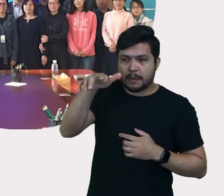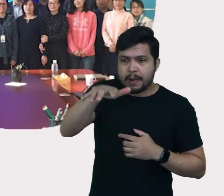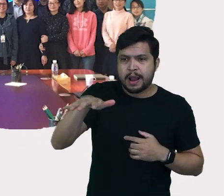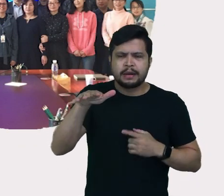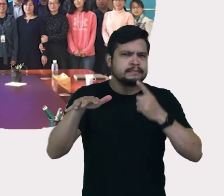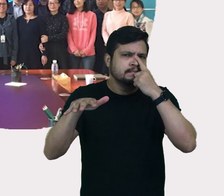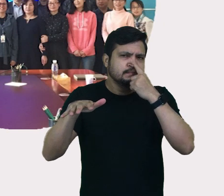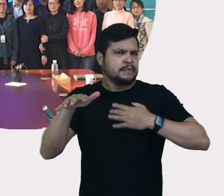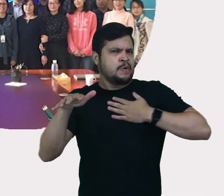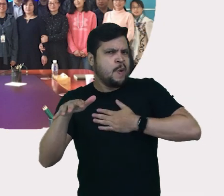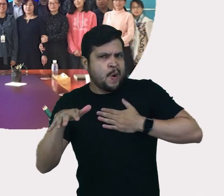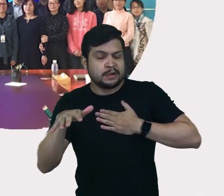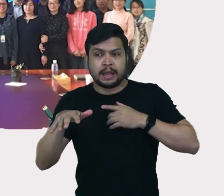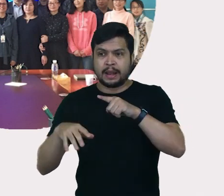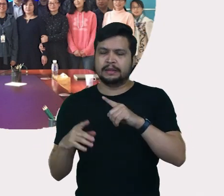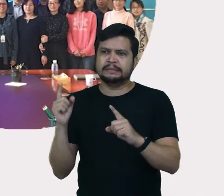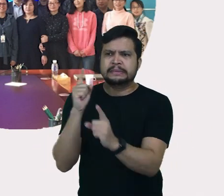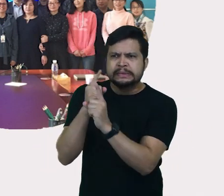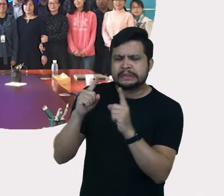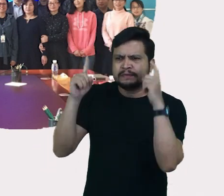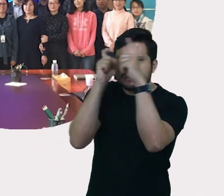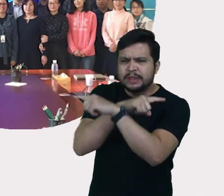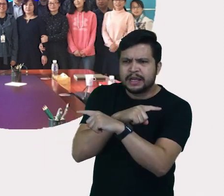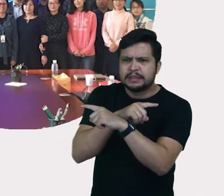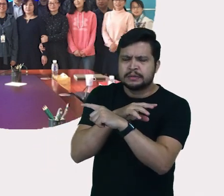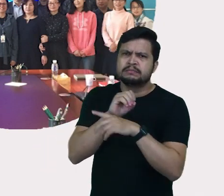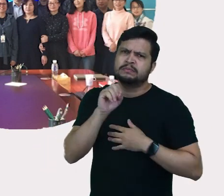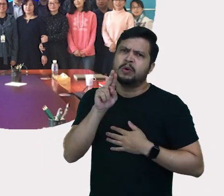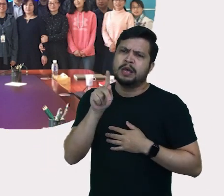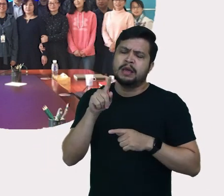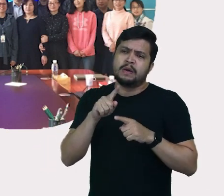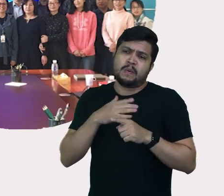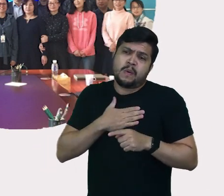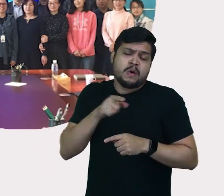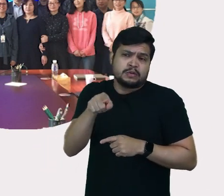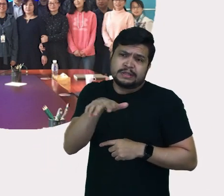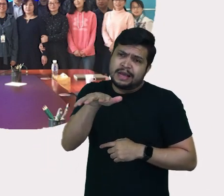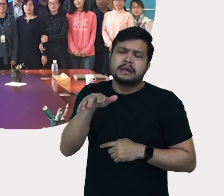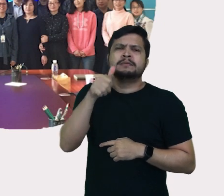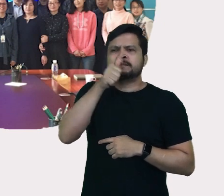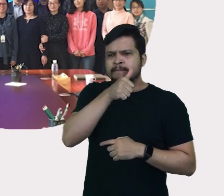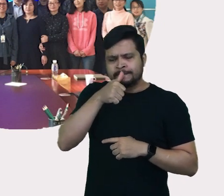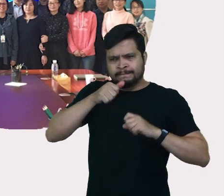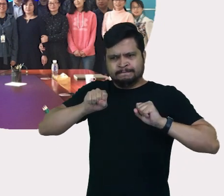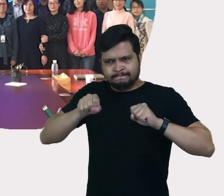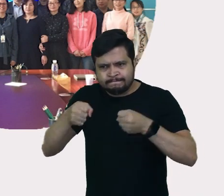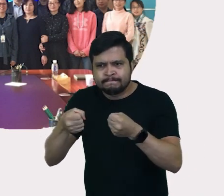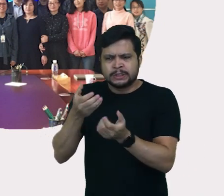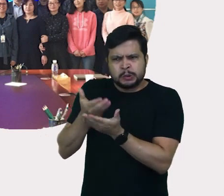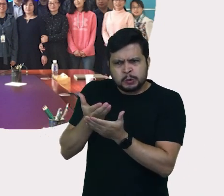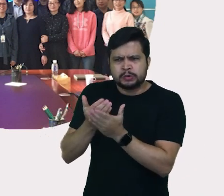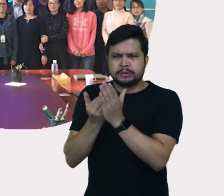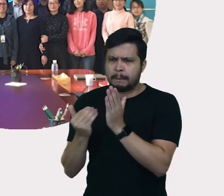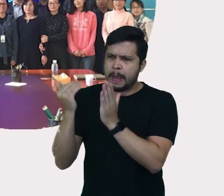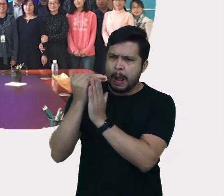mais afinidade, você vai superar aquela dificuldade, você vai encontrar a motivação para superar aquela dificuldade.